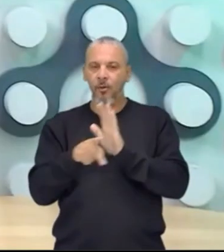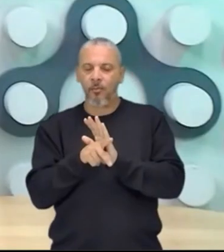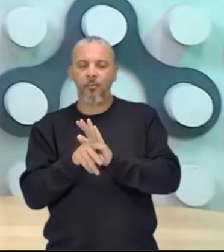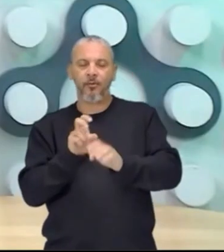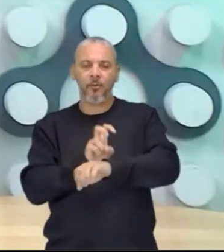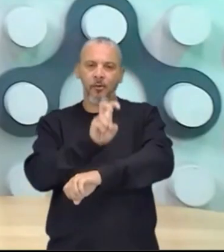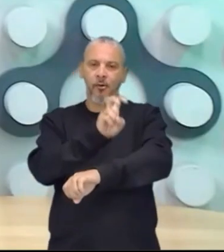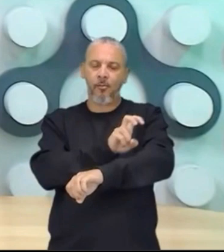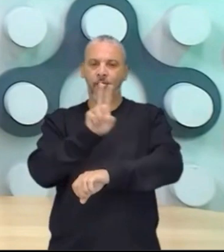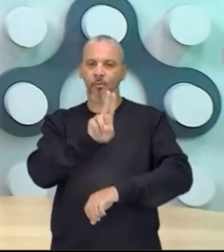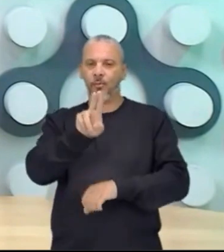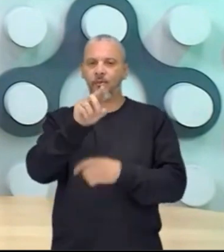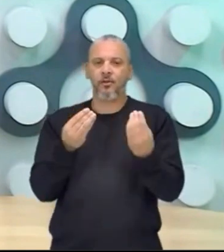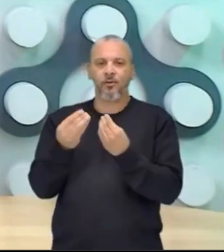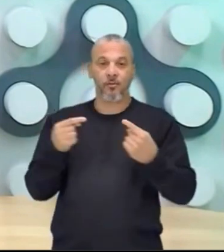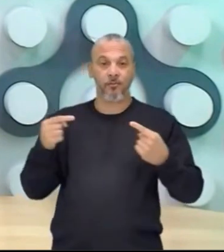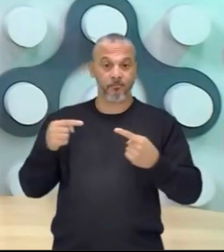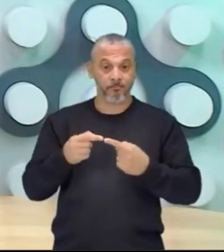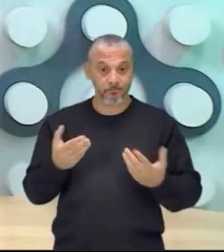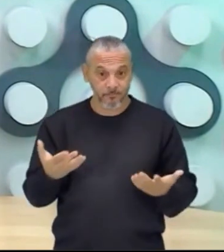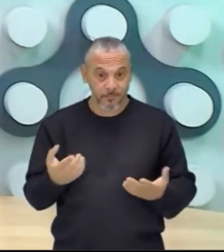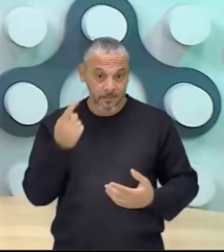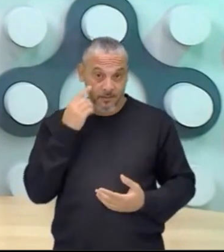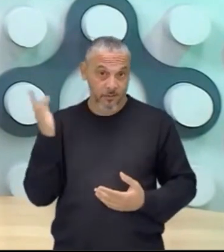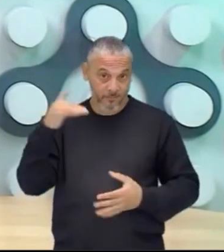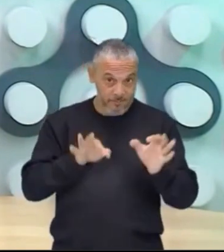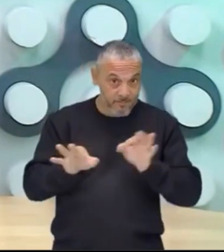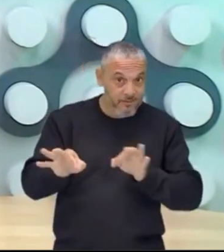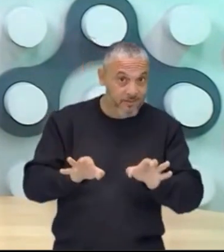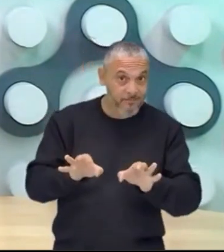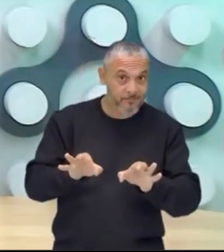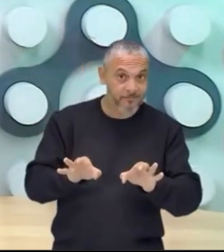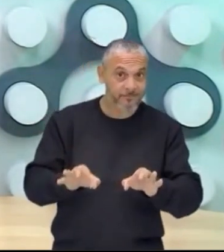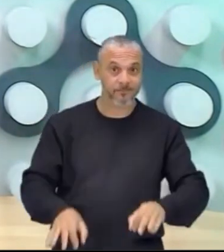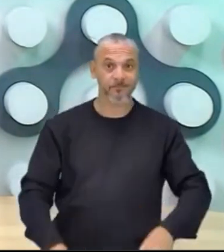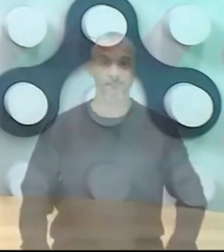trabalham aí os autômatos. E vamos planejar?